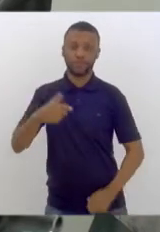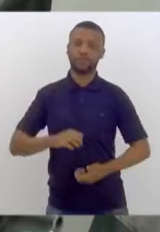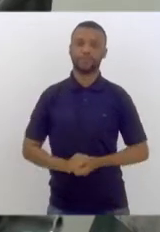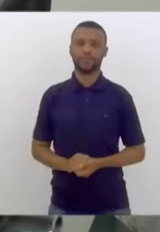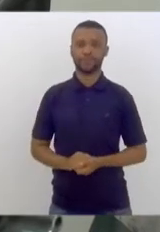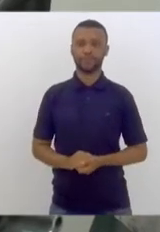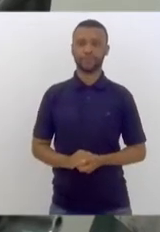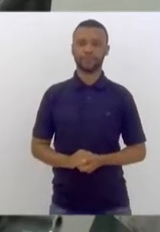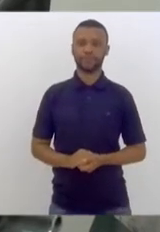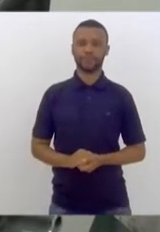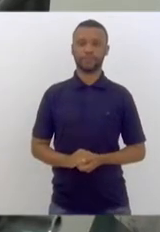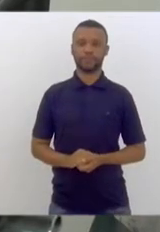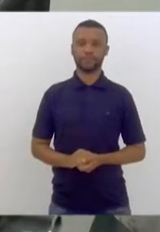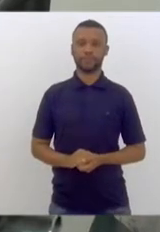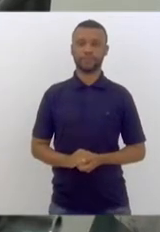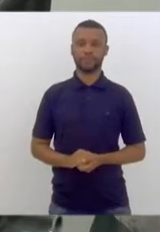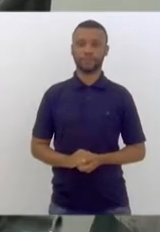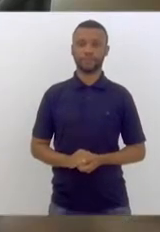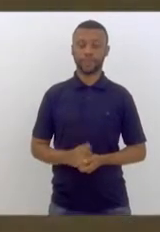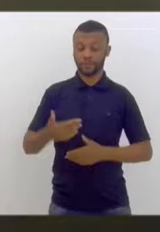Pertencem aos municípios.